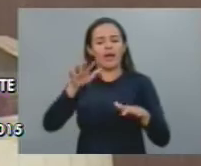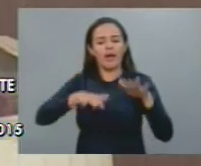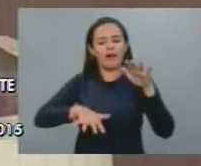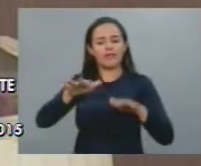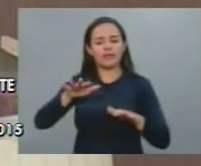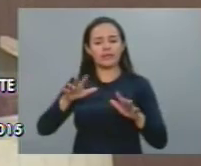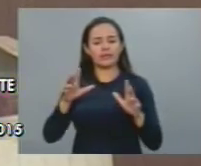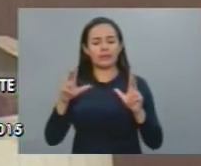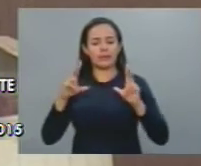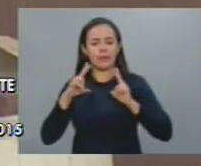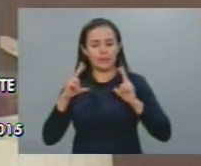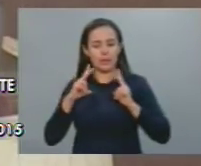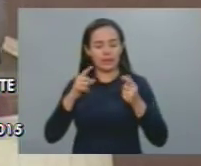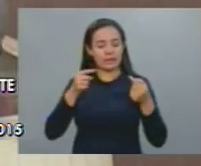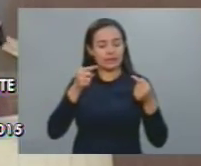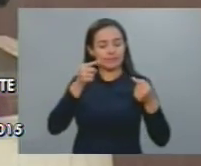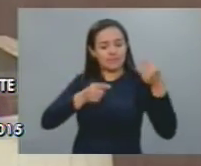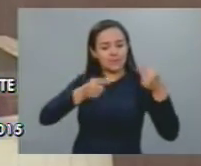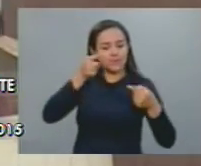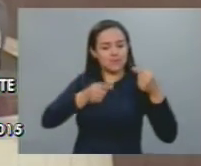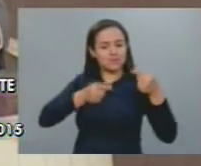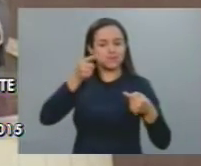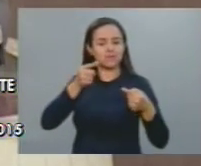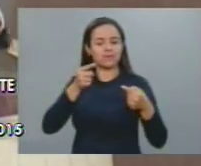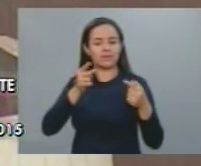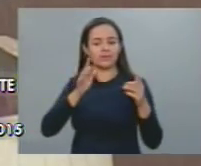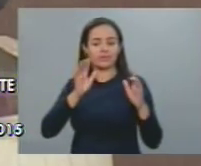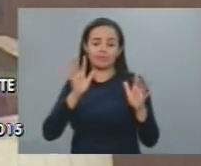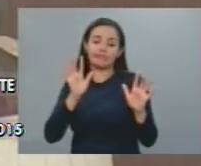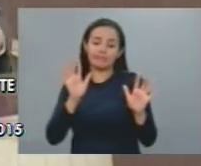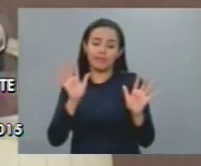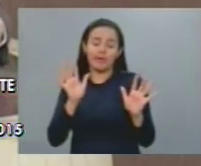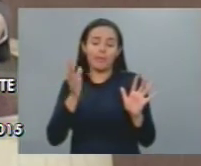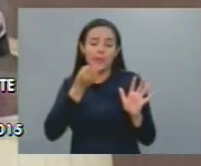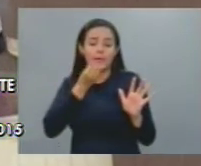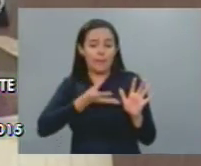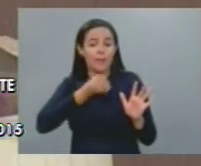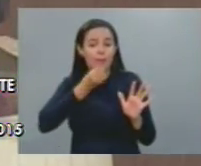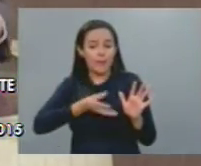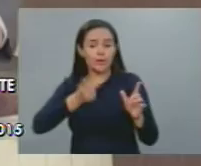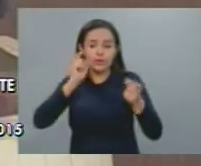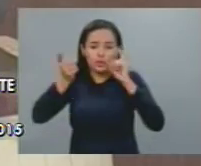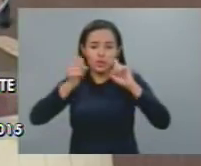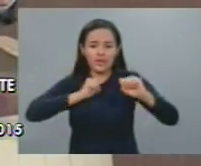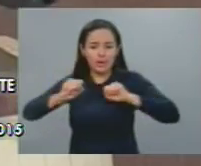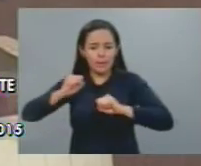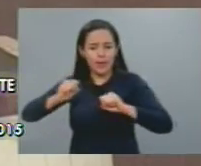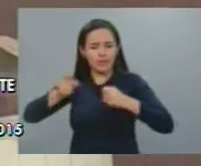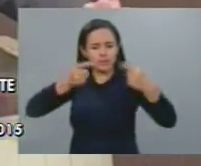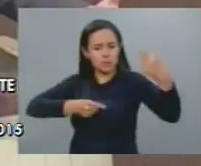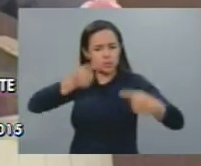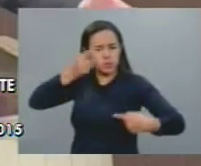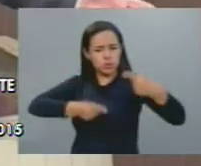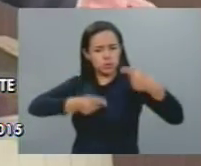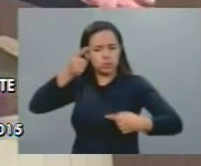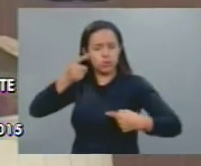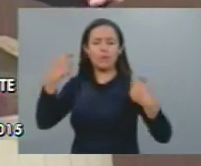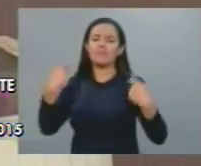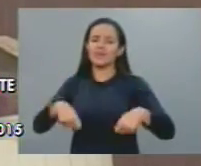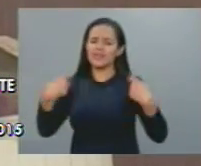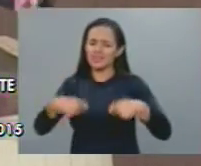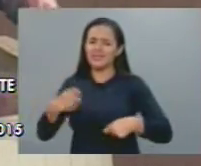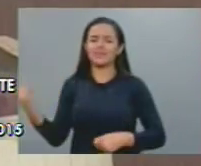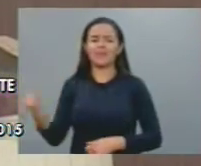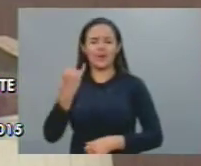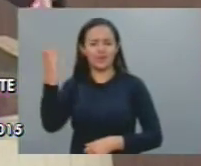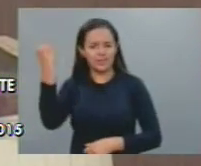vezes os nossos embates são embates, sobretudo, da diversidade da política, que isso é bom. É bom, não há democracia se não houver o outro lado, é importante